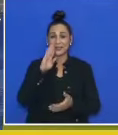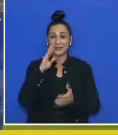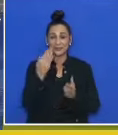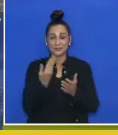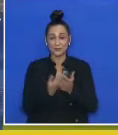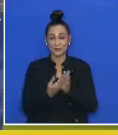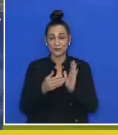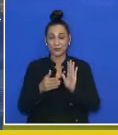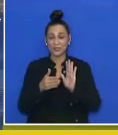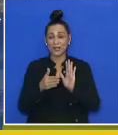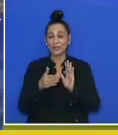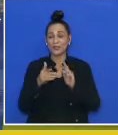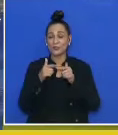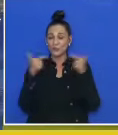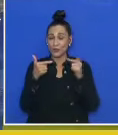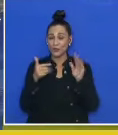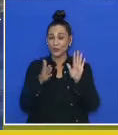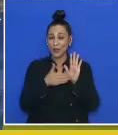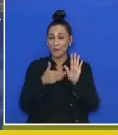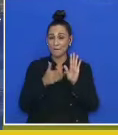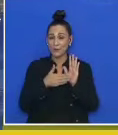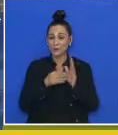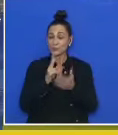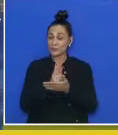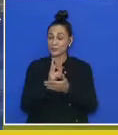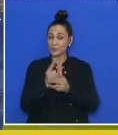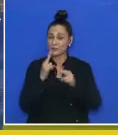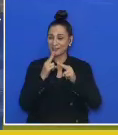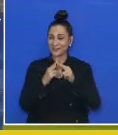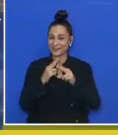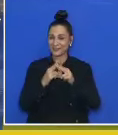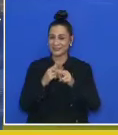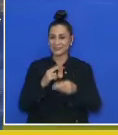Acredite na sorte e aposte sempre nas Loterias Caixa.